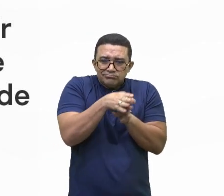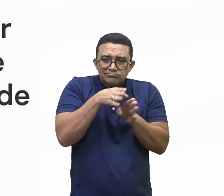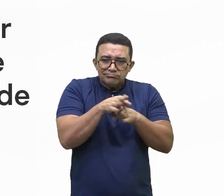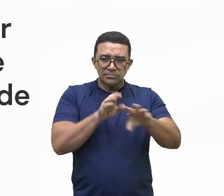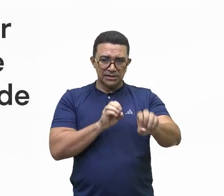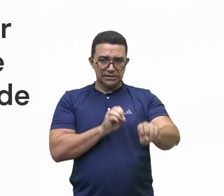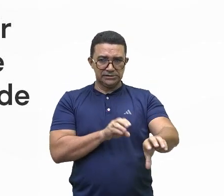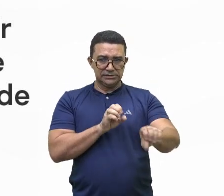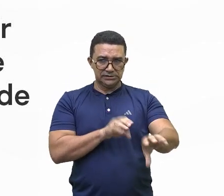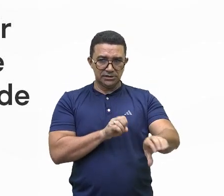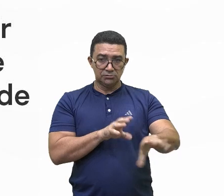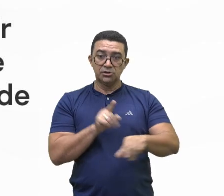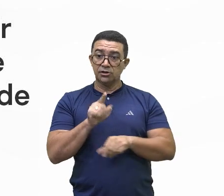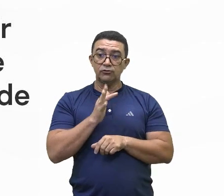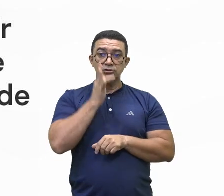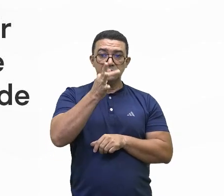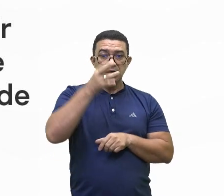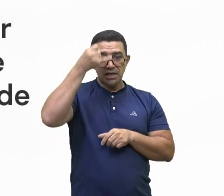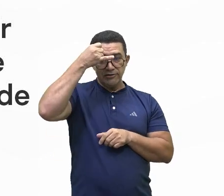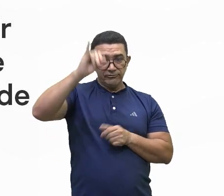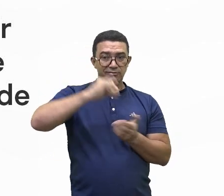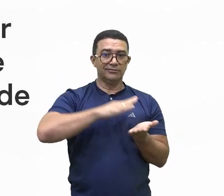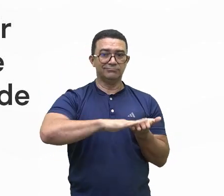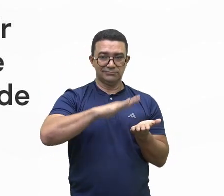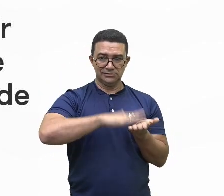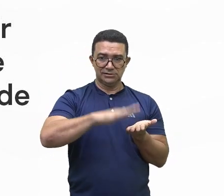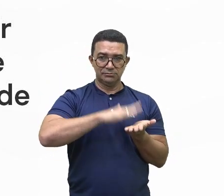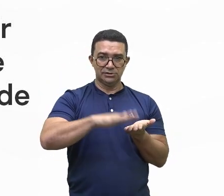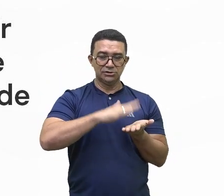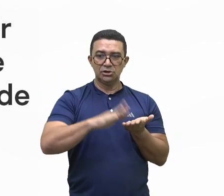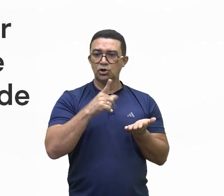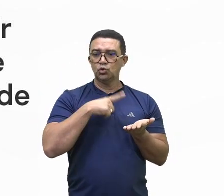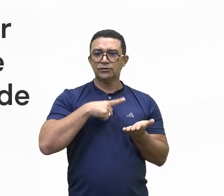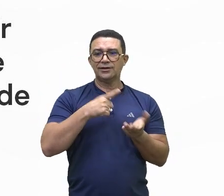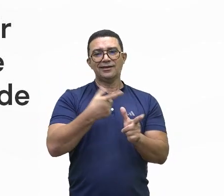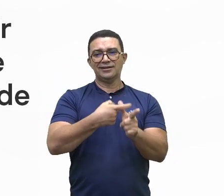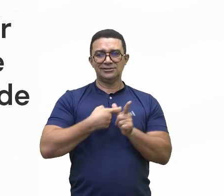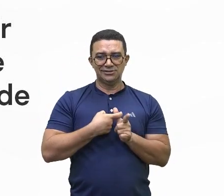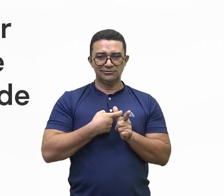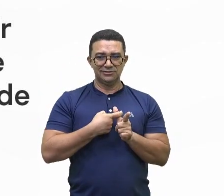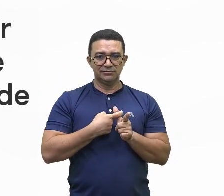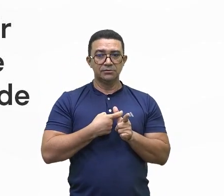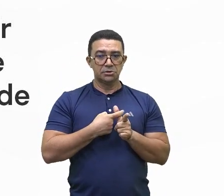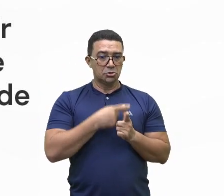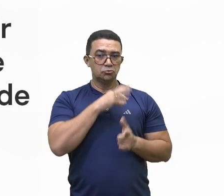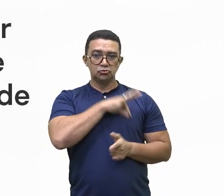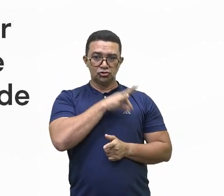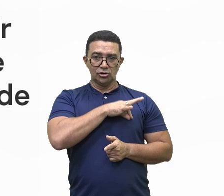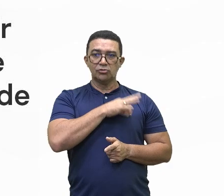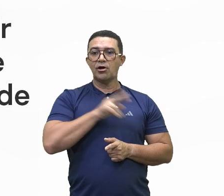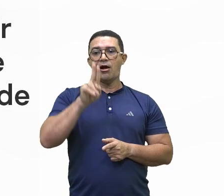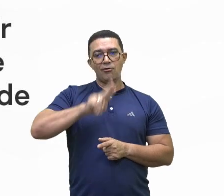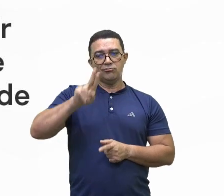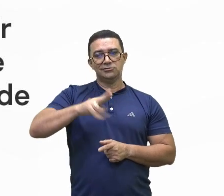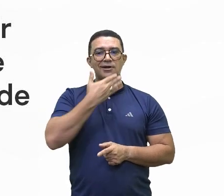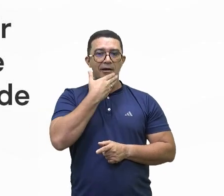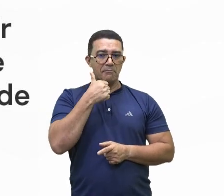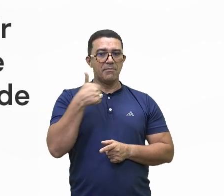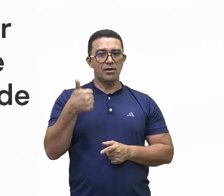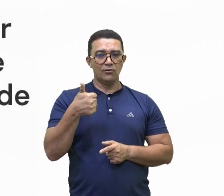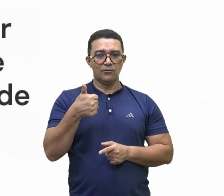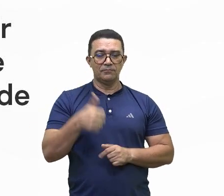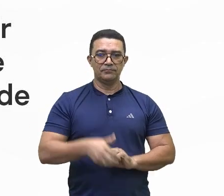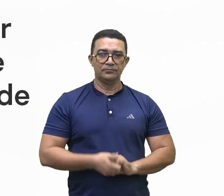que vocês não façam desperdício, não gerem dívidas, para que o dinheiro seja usado da melhor forma